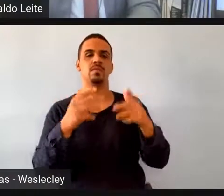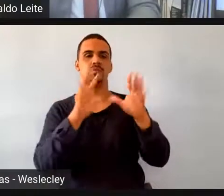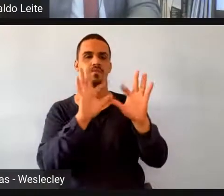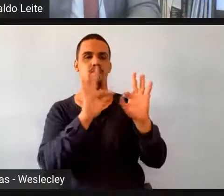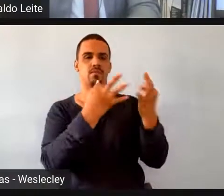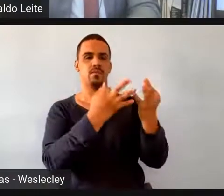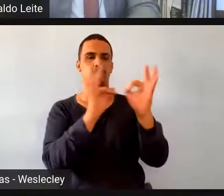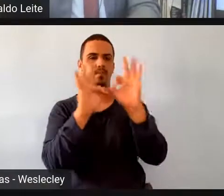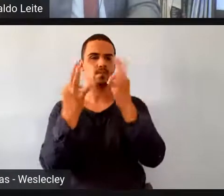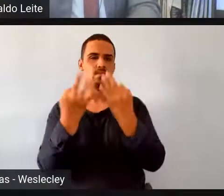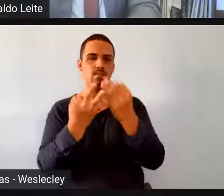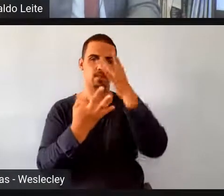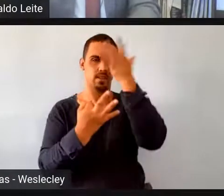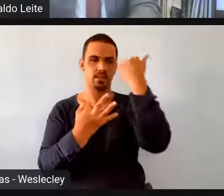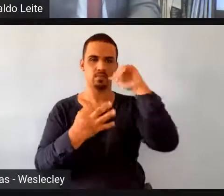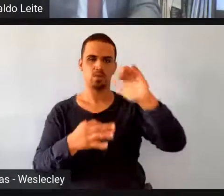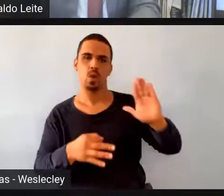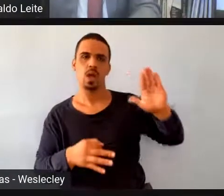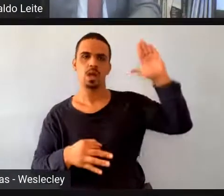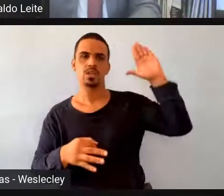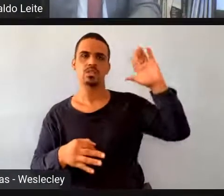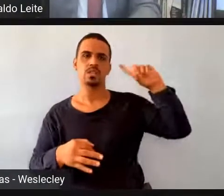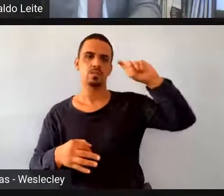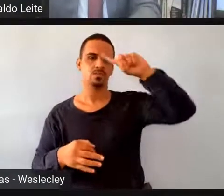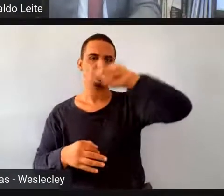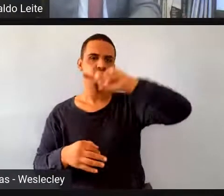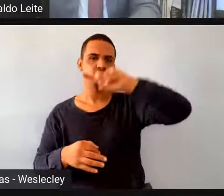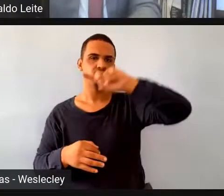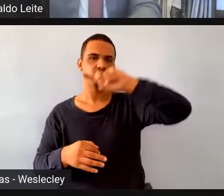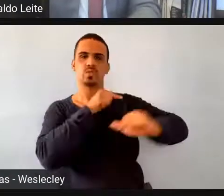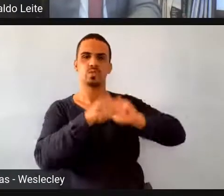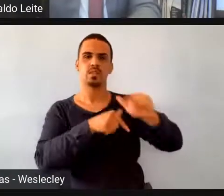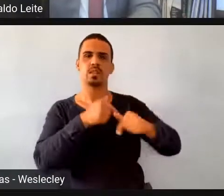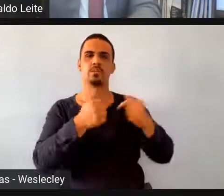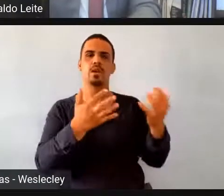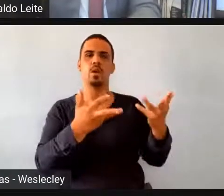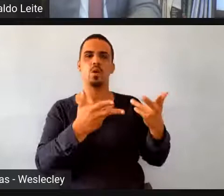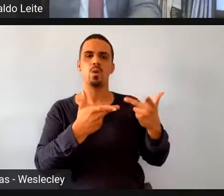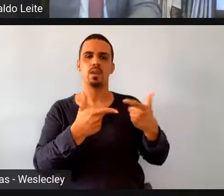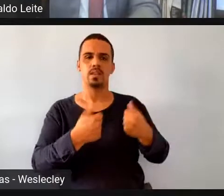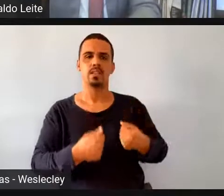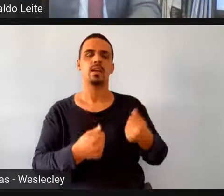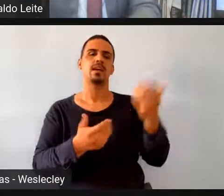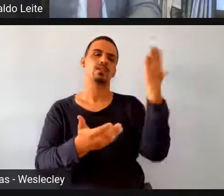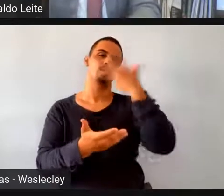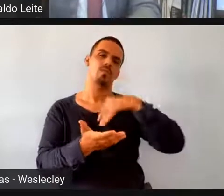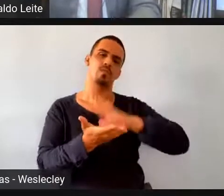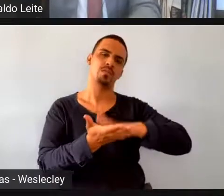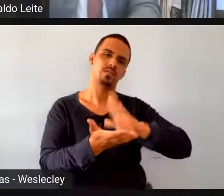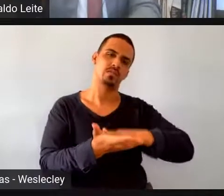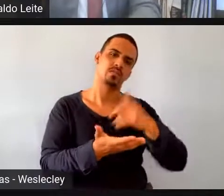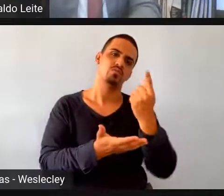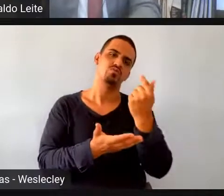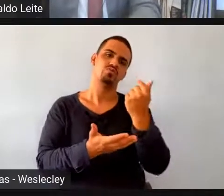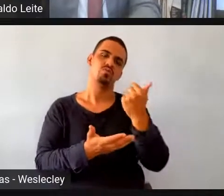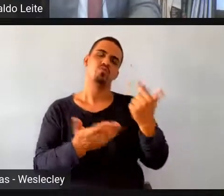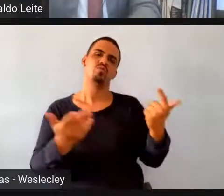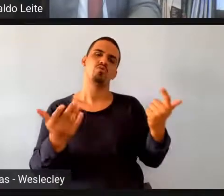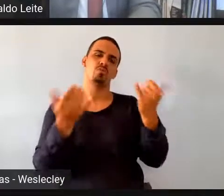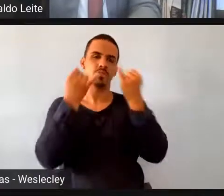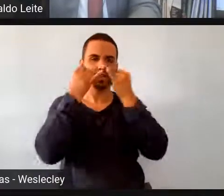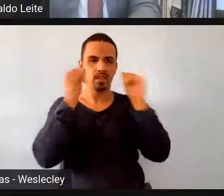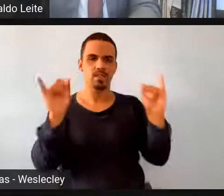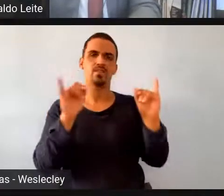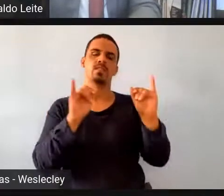difícil fazer um trabalho de qualidade no controle da prestação de contas, para minimizar a caixa 2